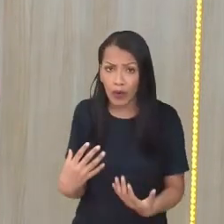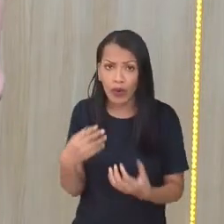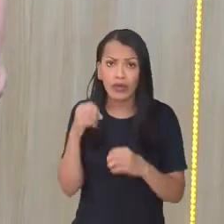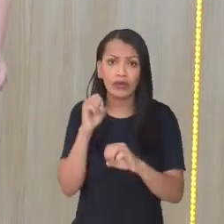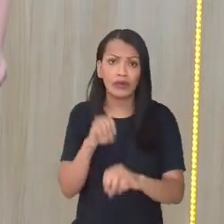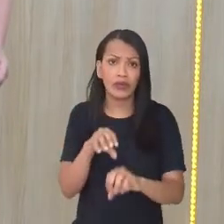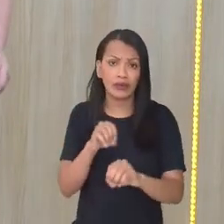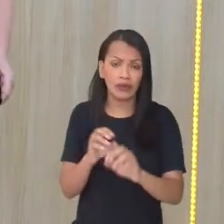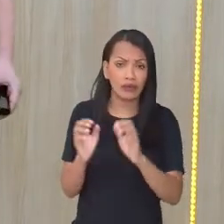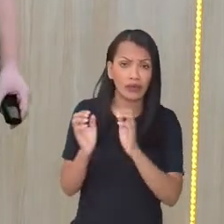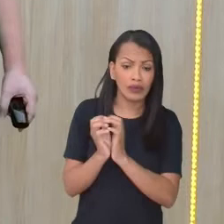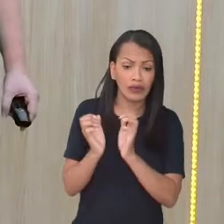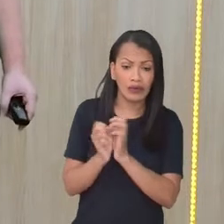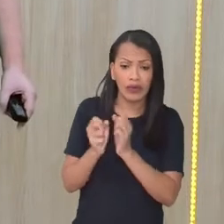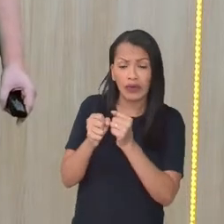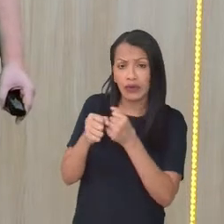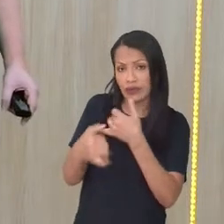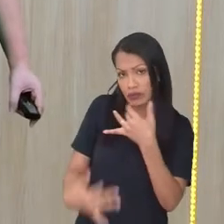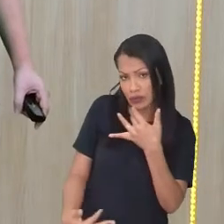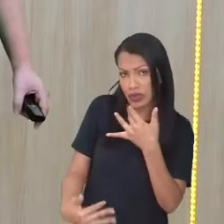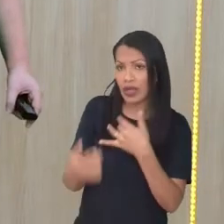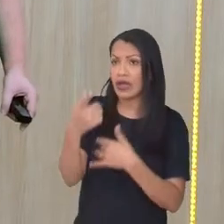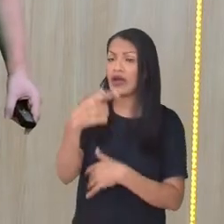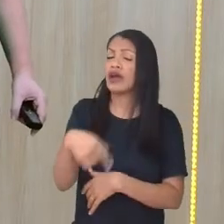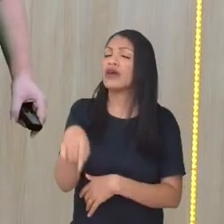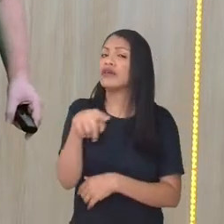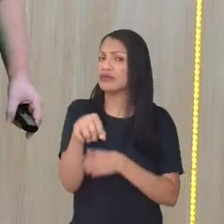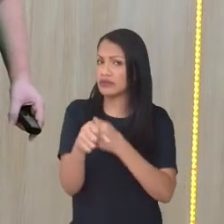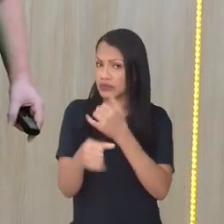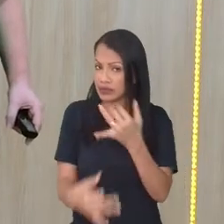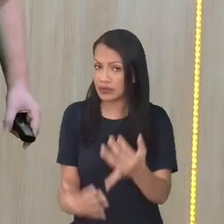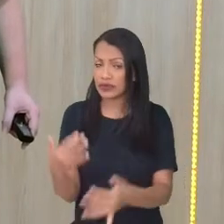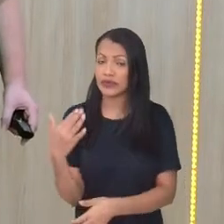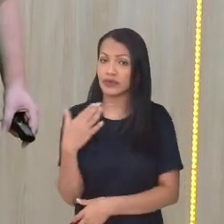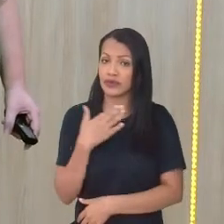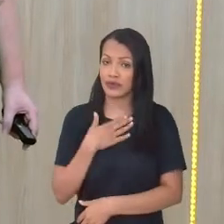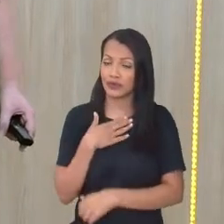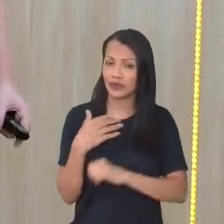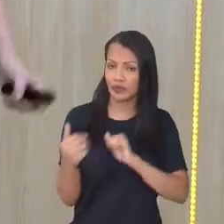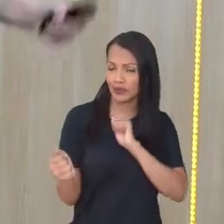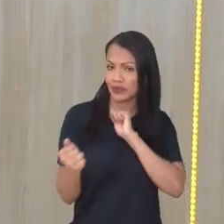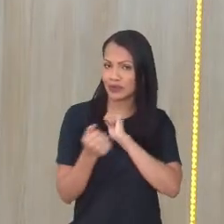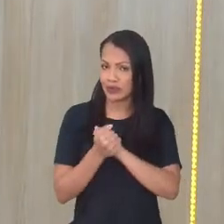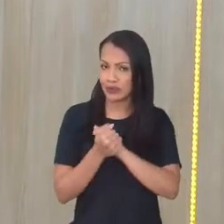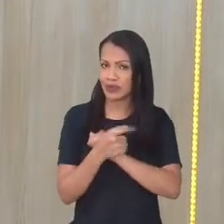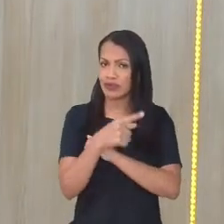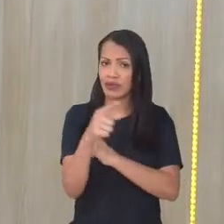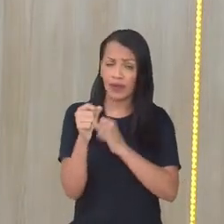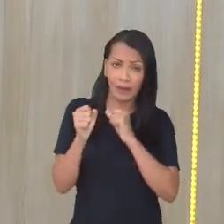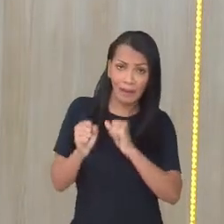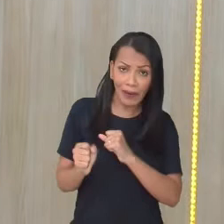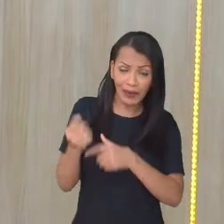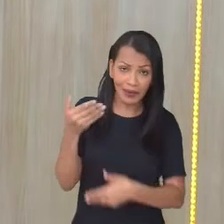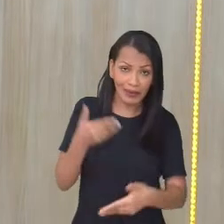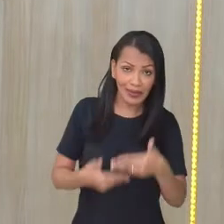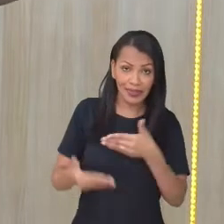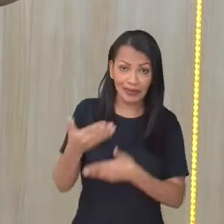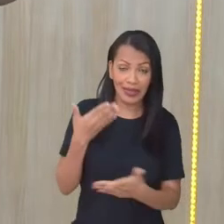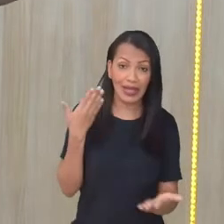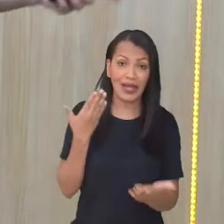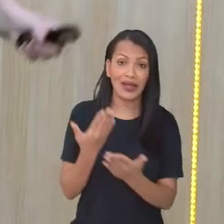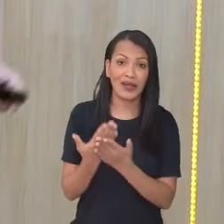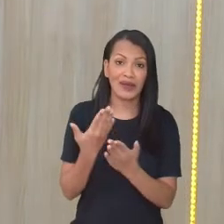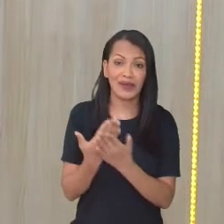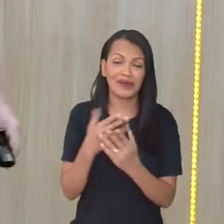no chat, daqui a pouco eu digo quem que está no chat hoje comigo, e você pode interagir agora, ao